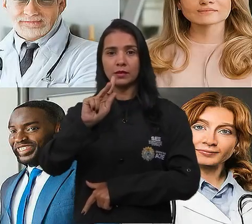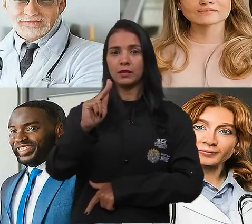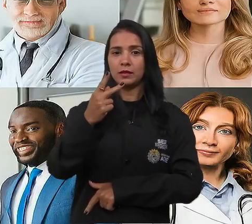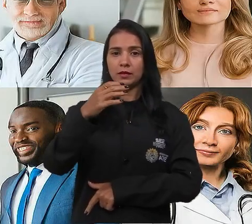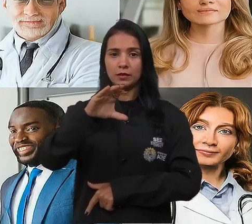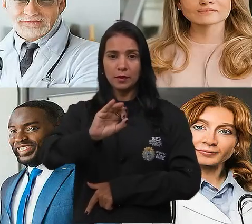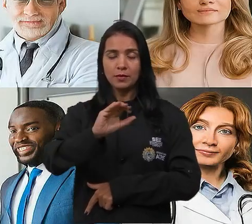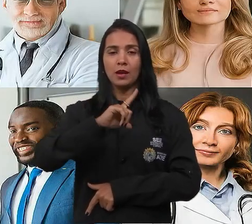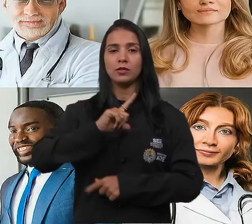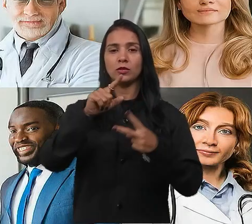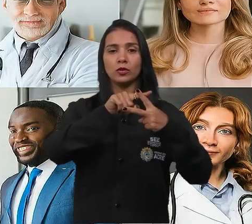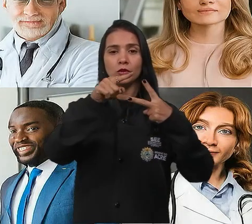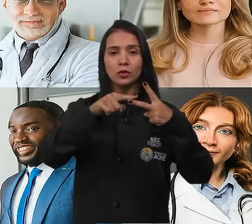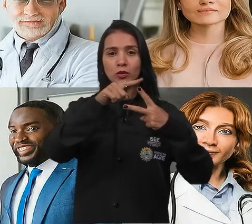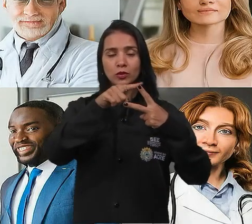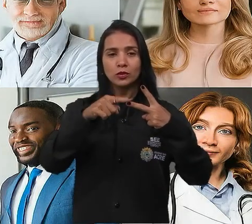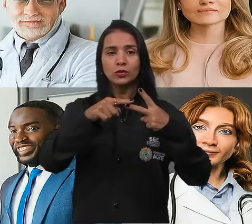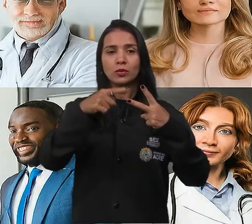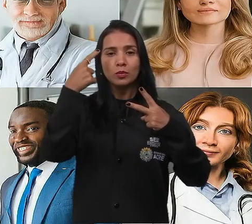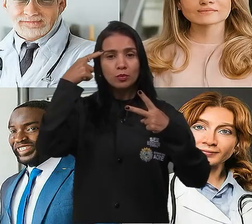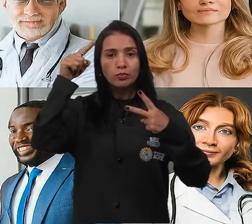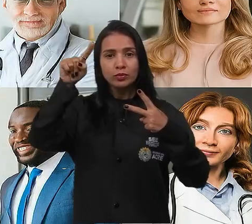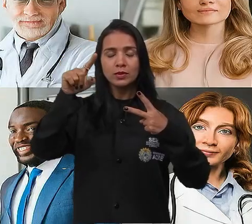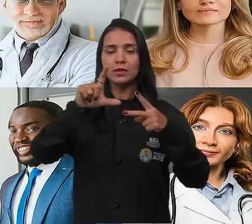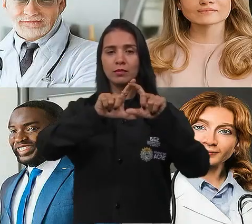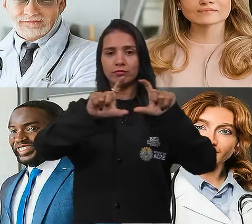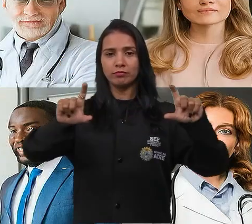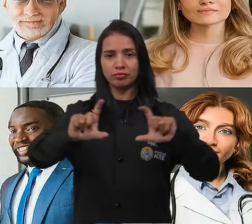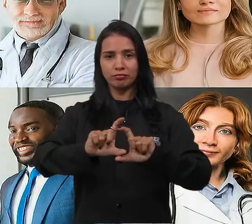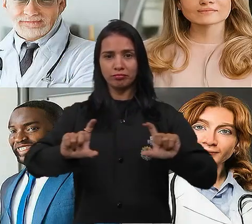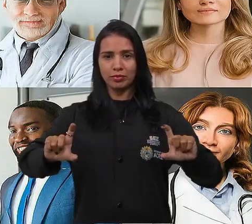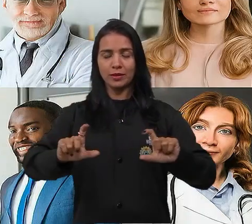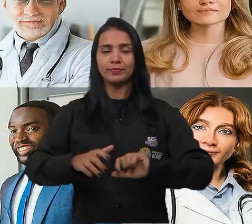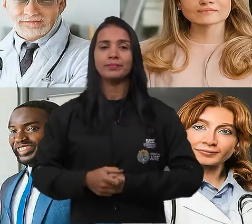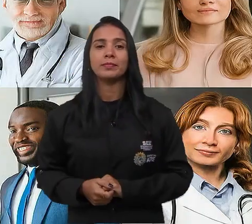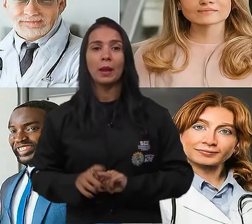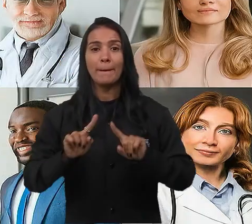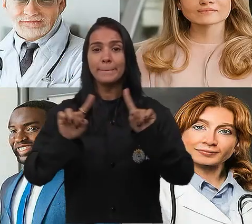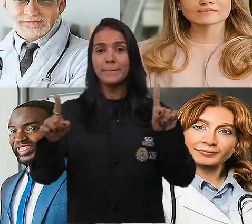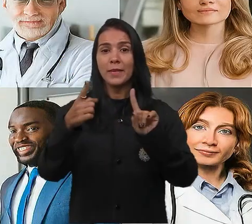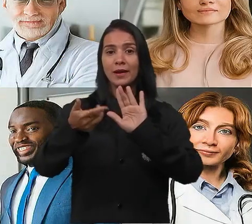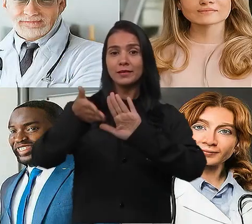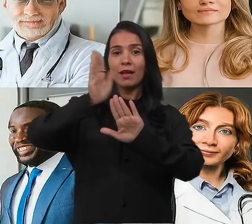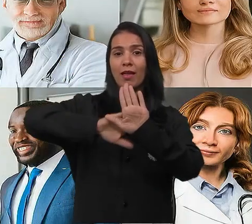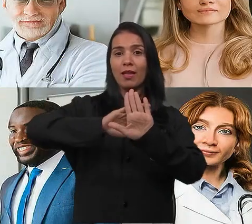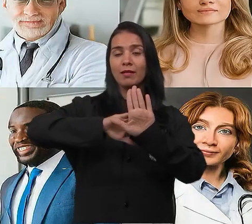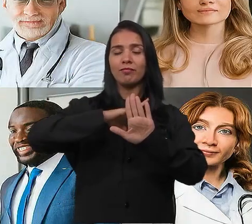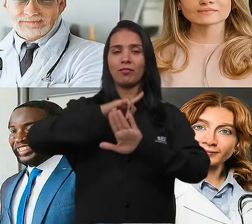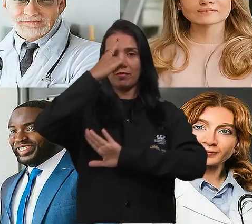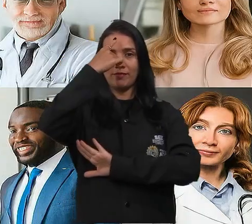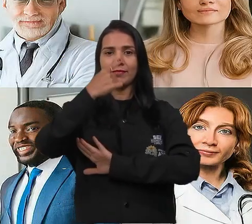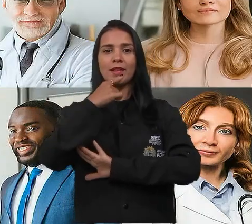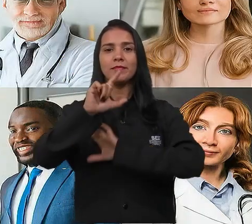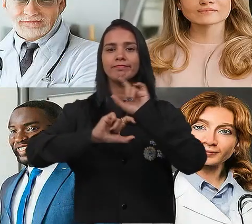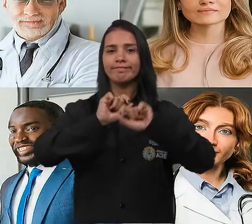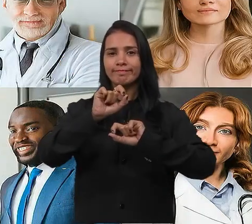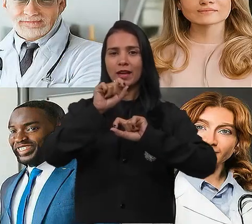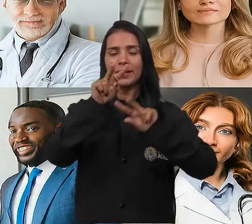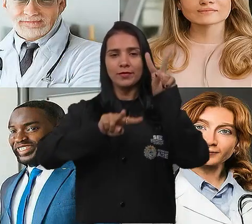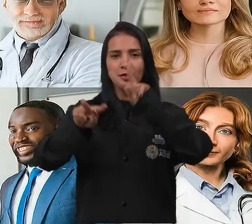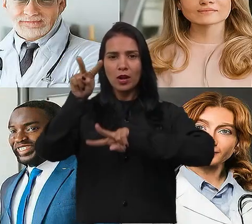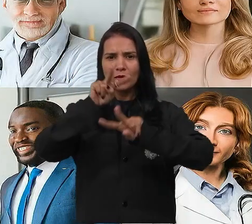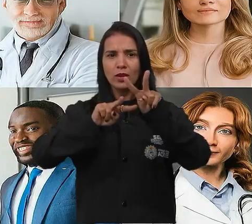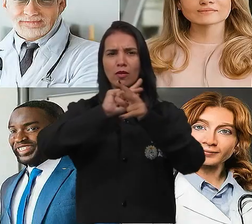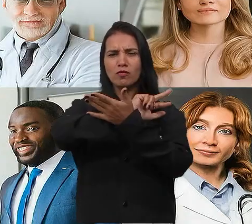né, nos destaques na cor branca e, ao mesmo tempo, na imagem, você pode visualizar uma foto,